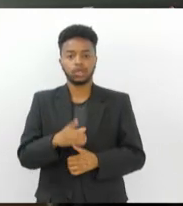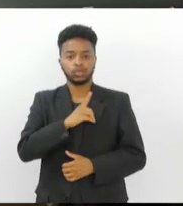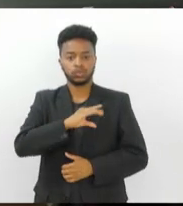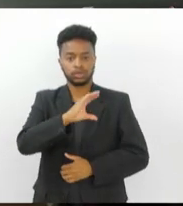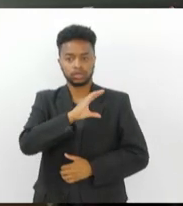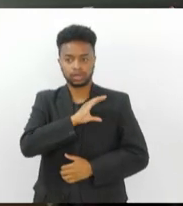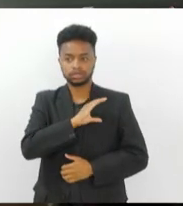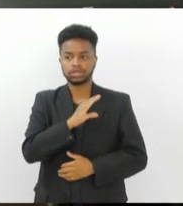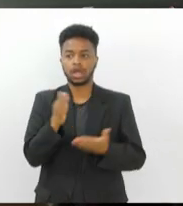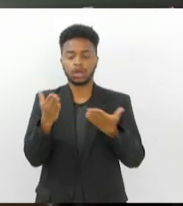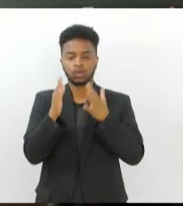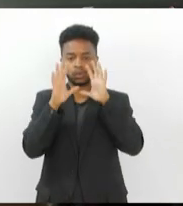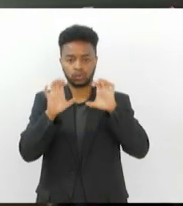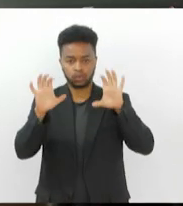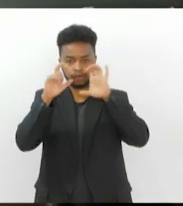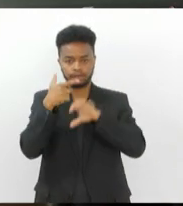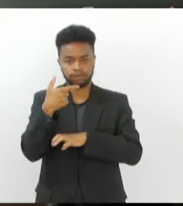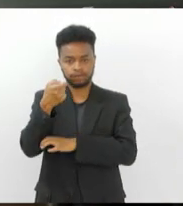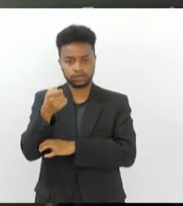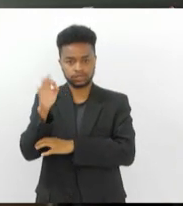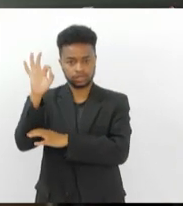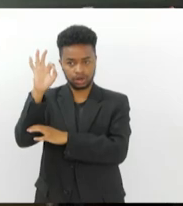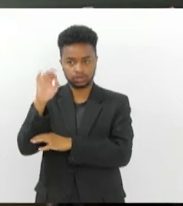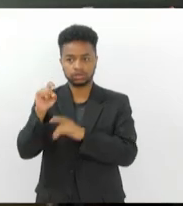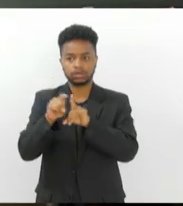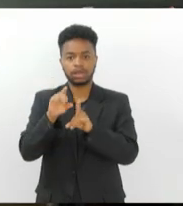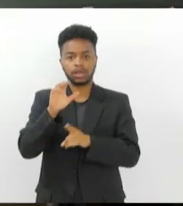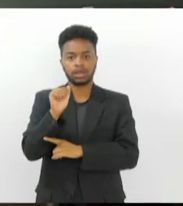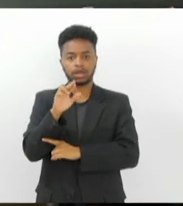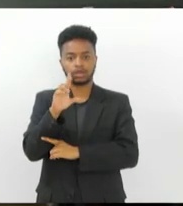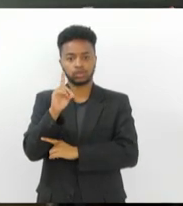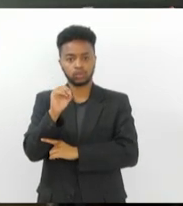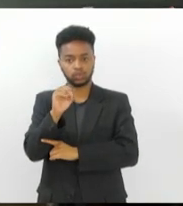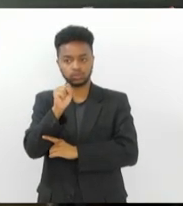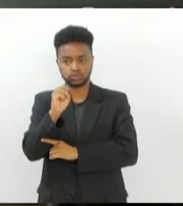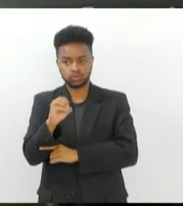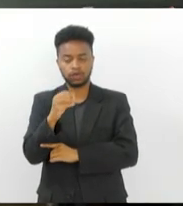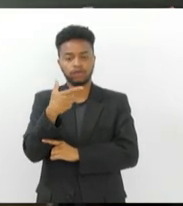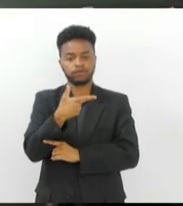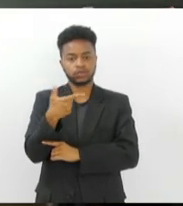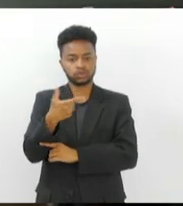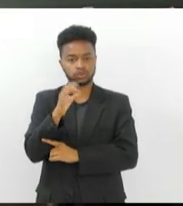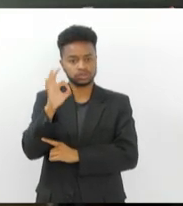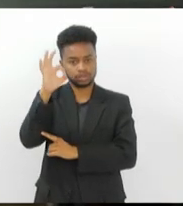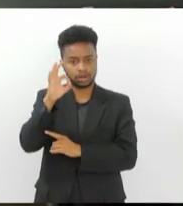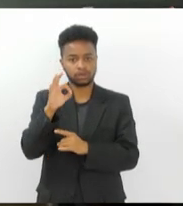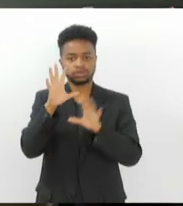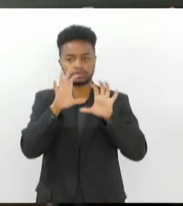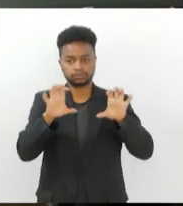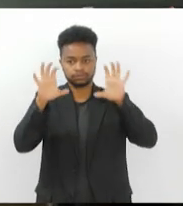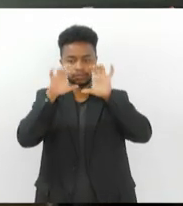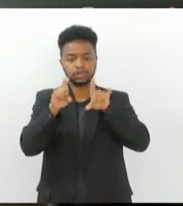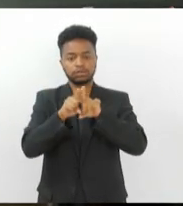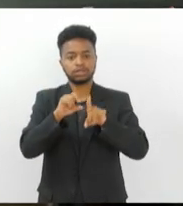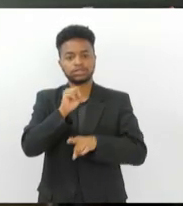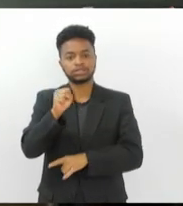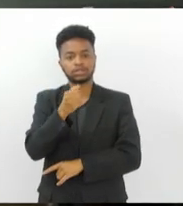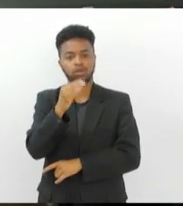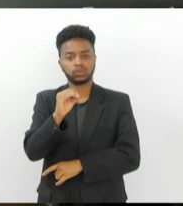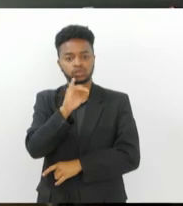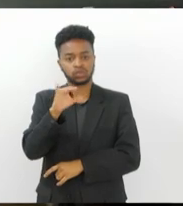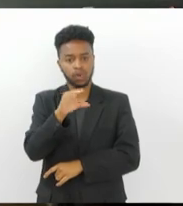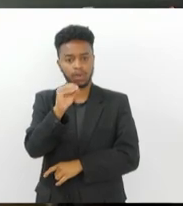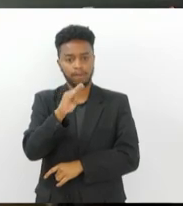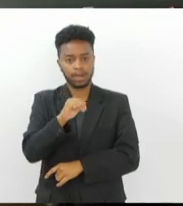Caxias está nublado 20º Cardoso Moreira está nublado também com 22º e São João da Barra nublado